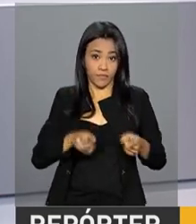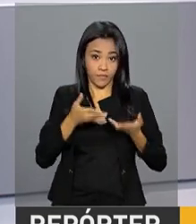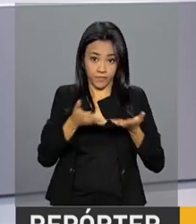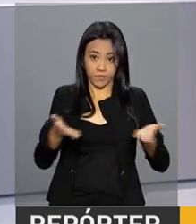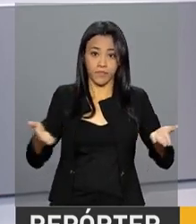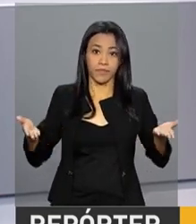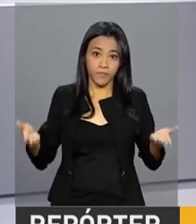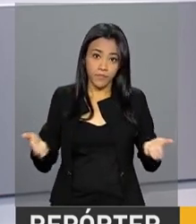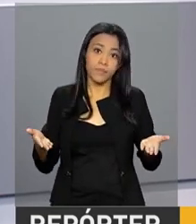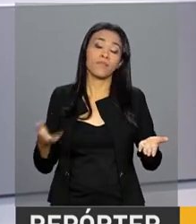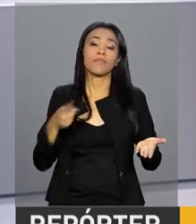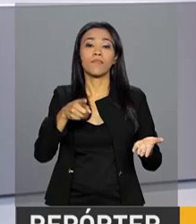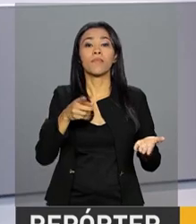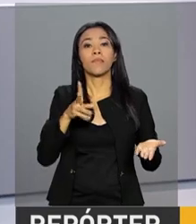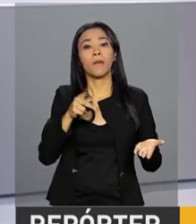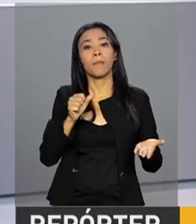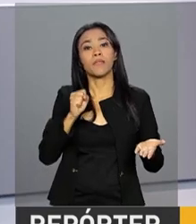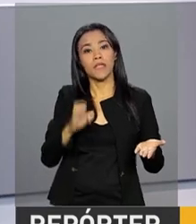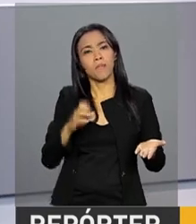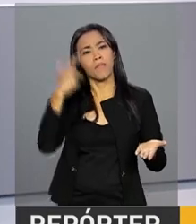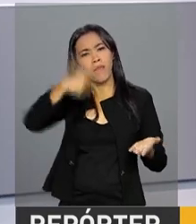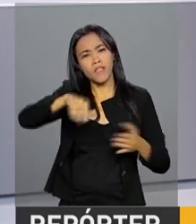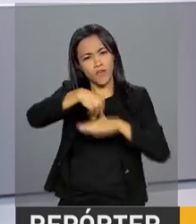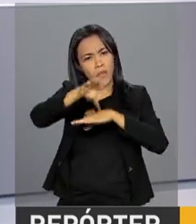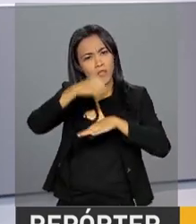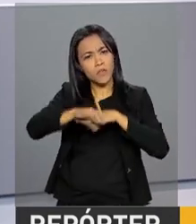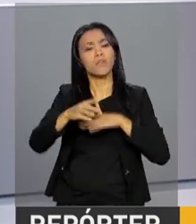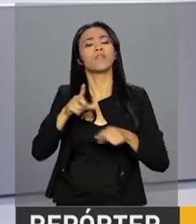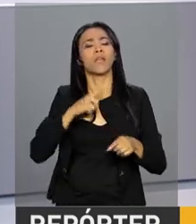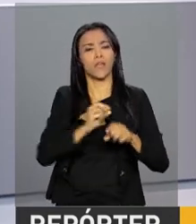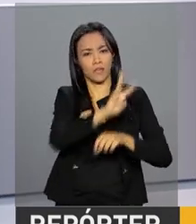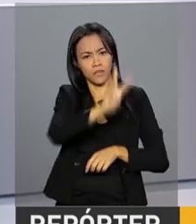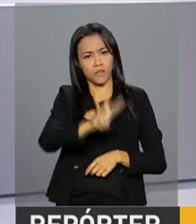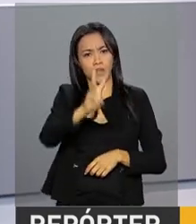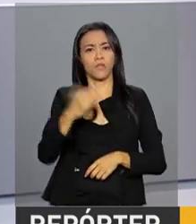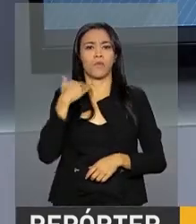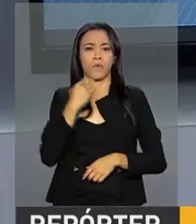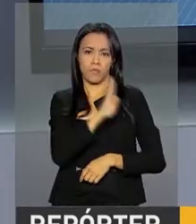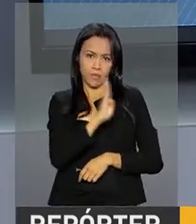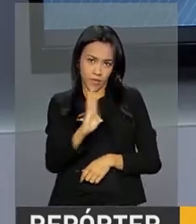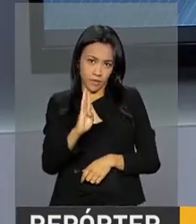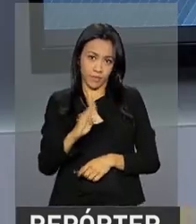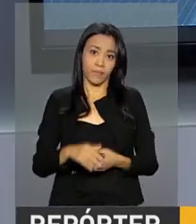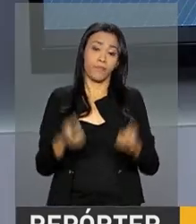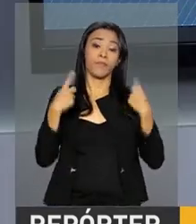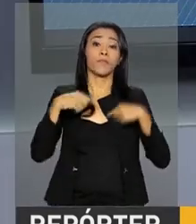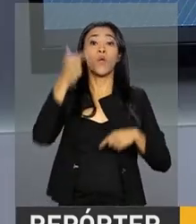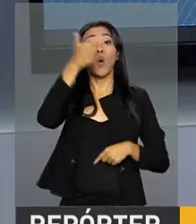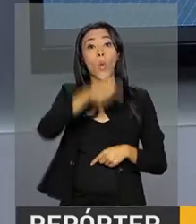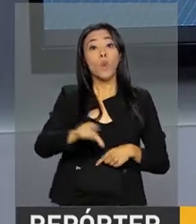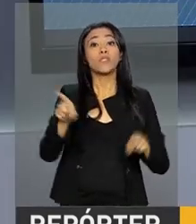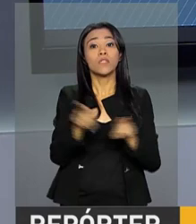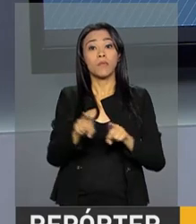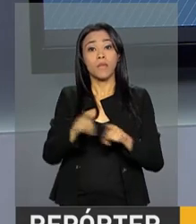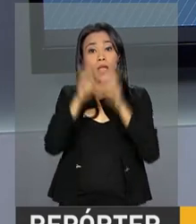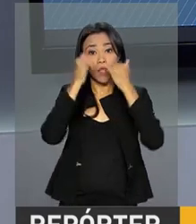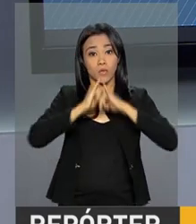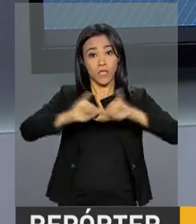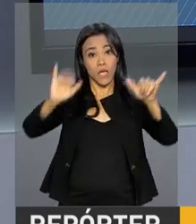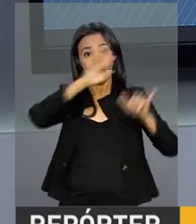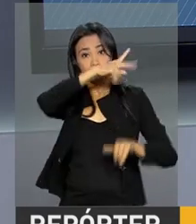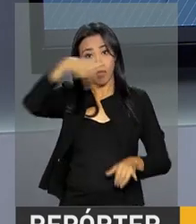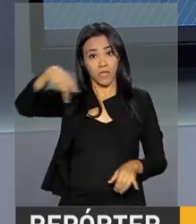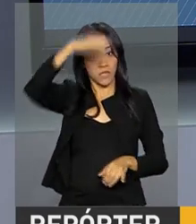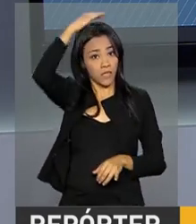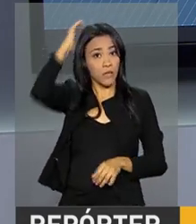07 para o pasep mais informações no site do banco do brasil outra medida anunciada pelo presidente michel